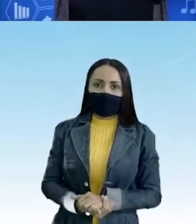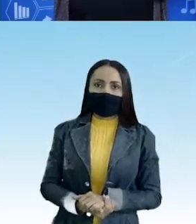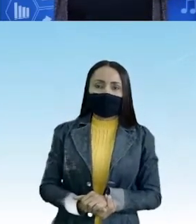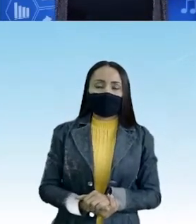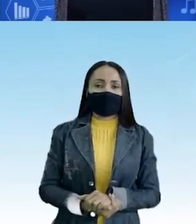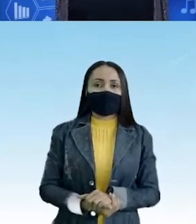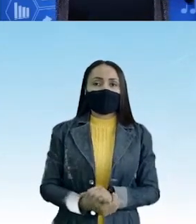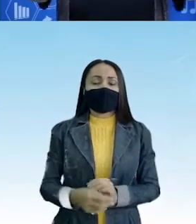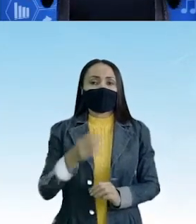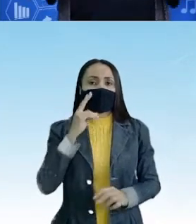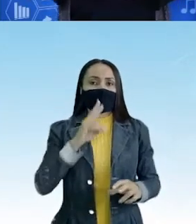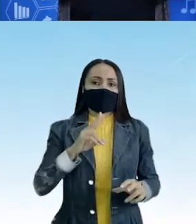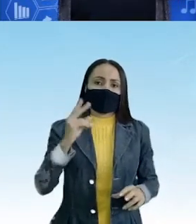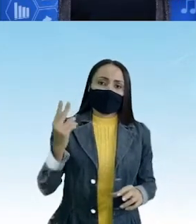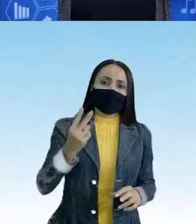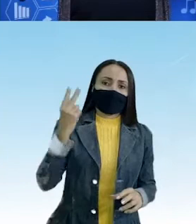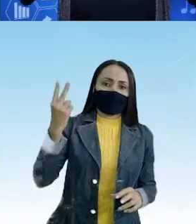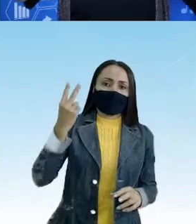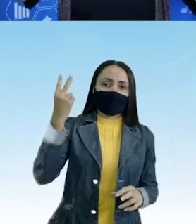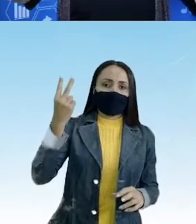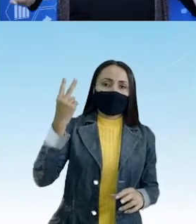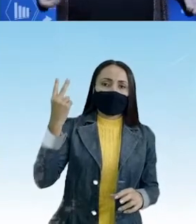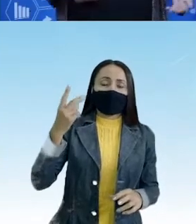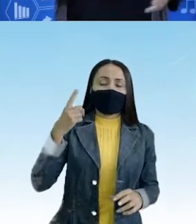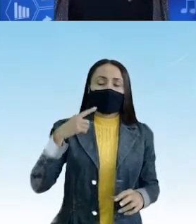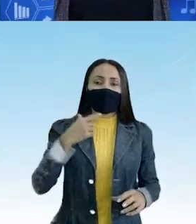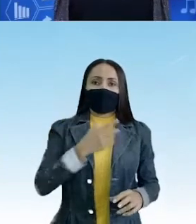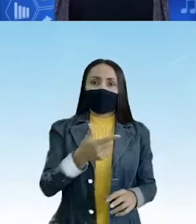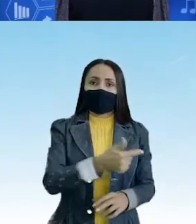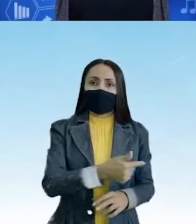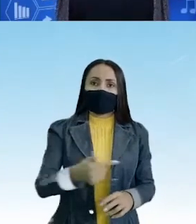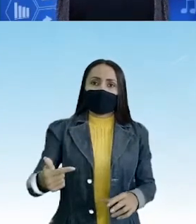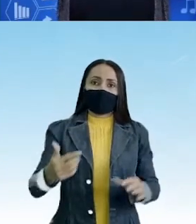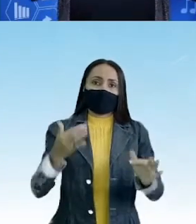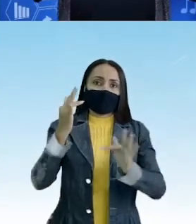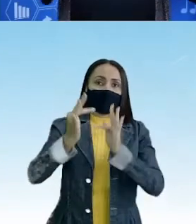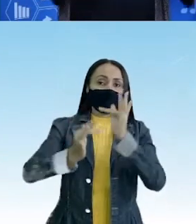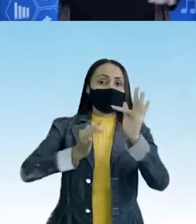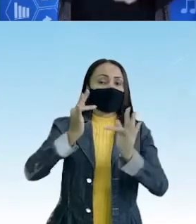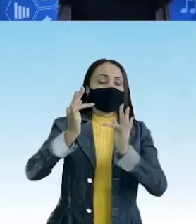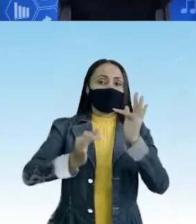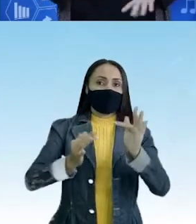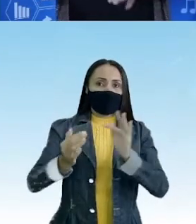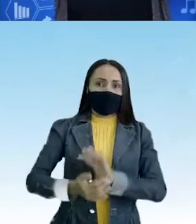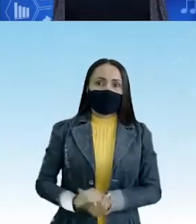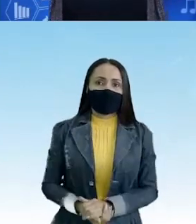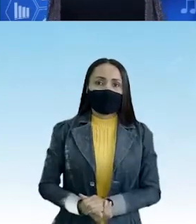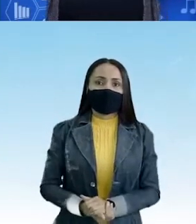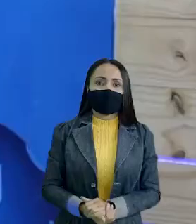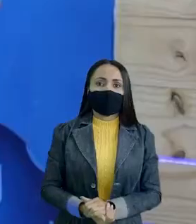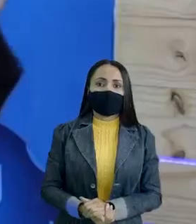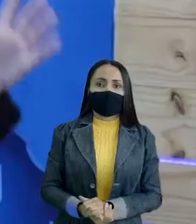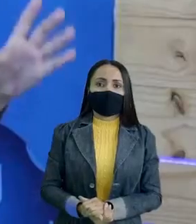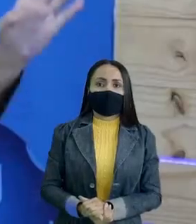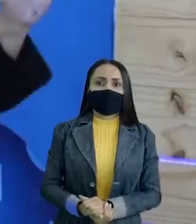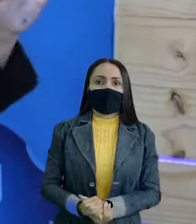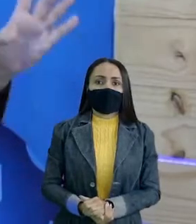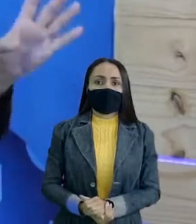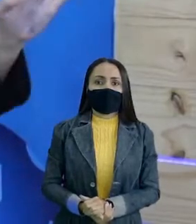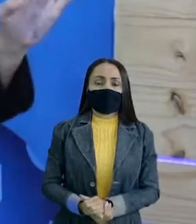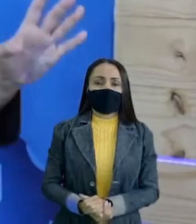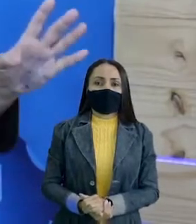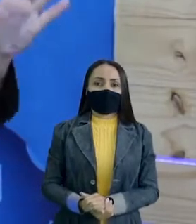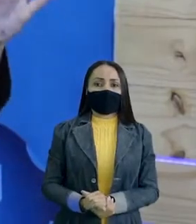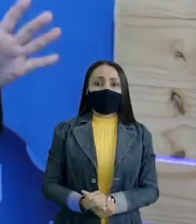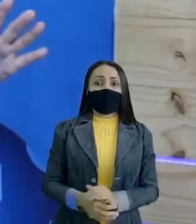gente devia valorizar mais a nossa semana folclórica, porque conhecer nossas lendas Mas não, povo, eu sei, eu estou só